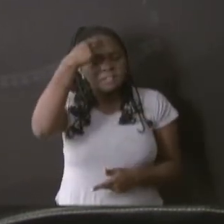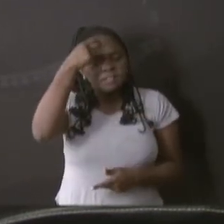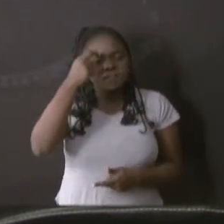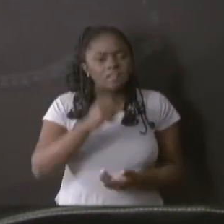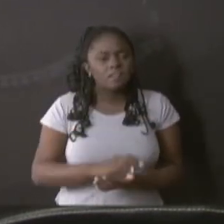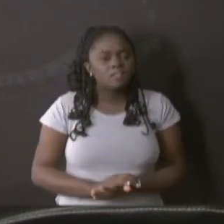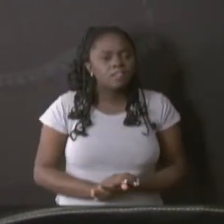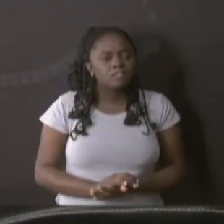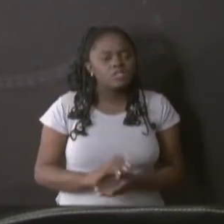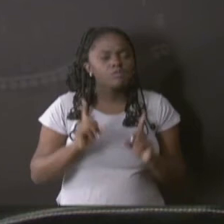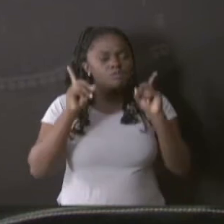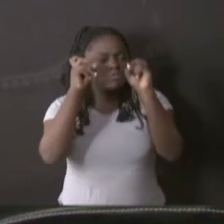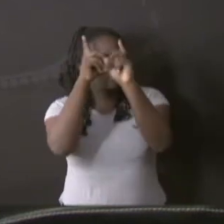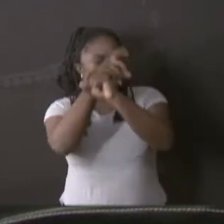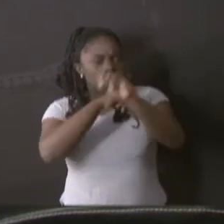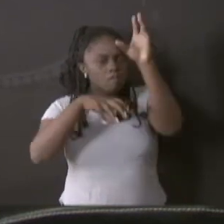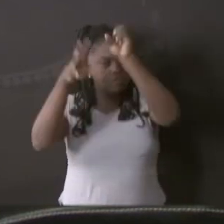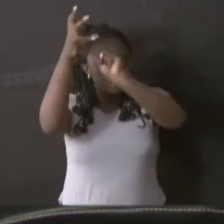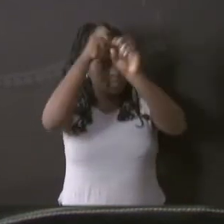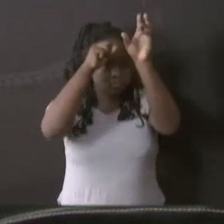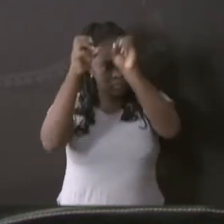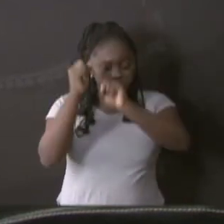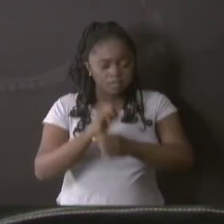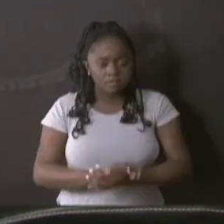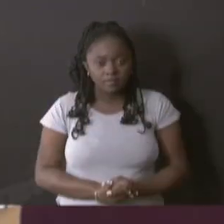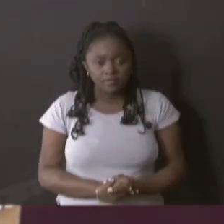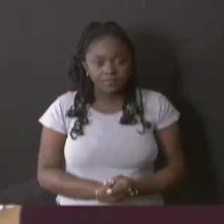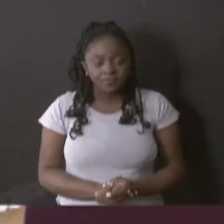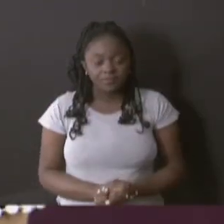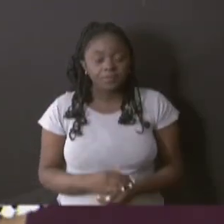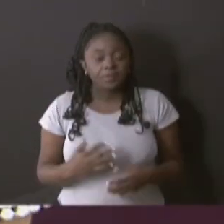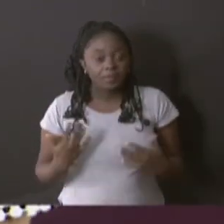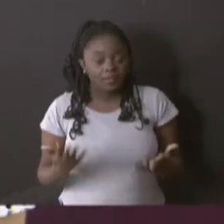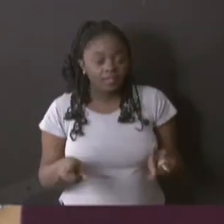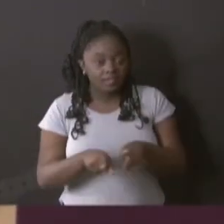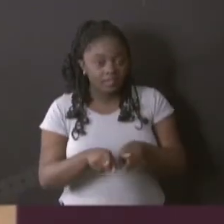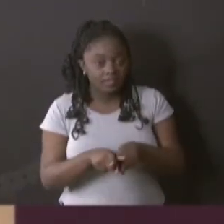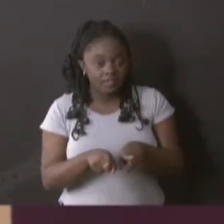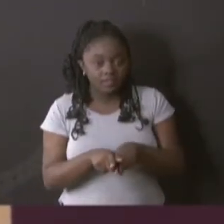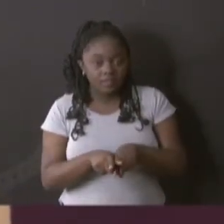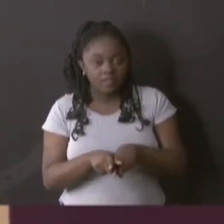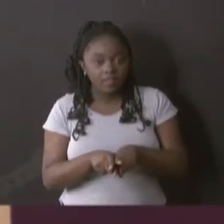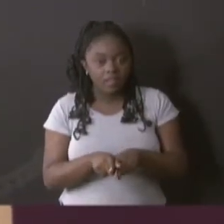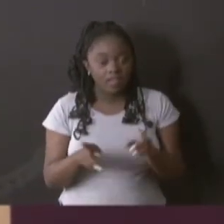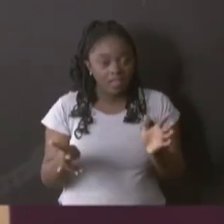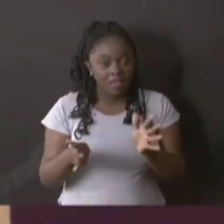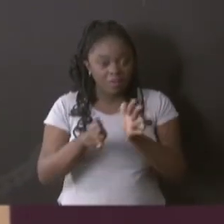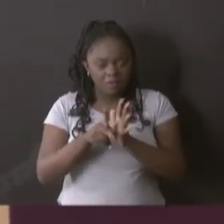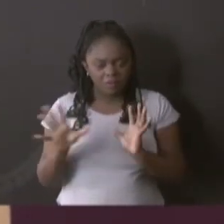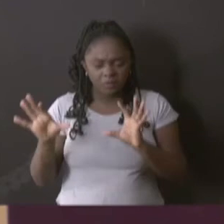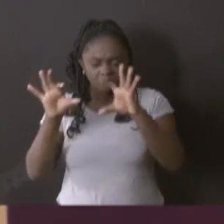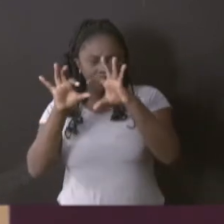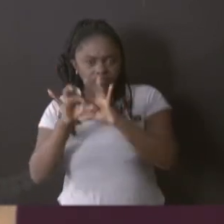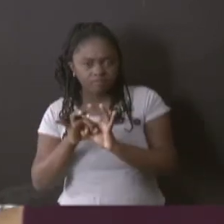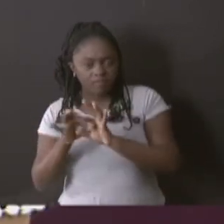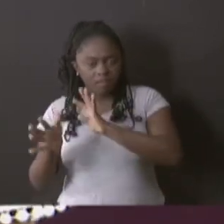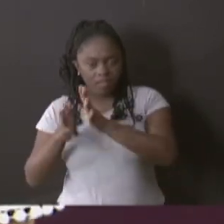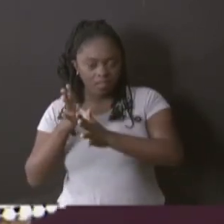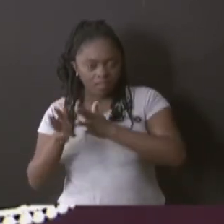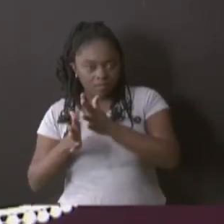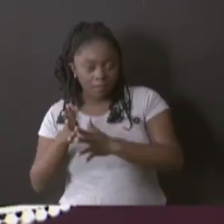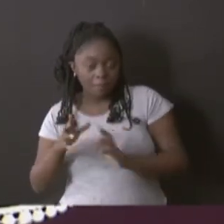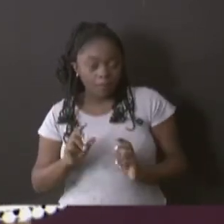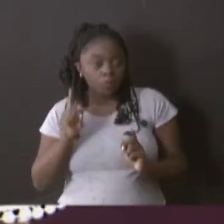uma dificuldade de aprendizagem, né? Sim. E isso não necessariamente está associado, uhum. né? Então ele pode